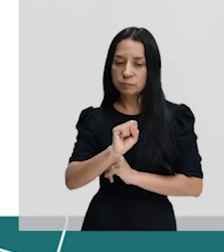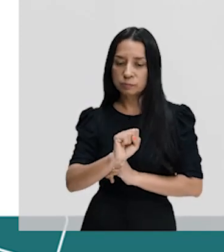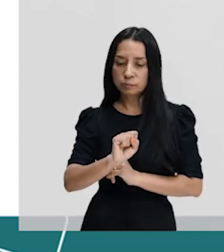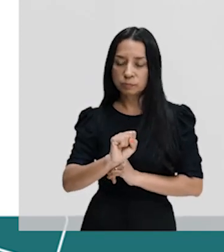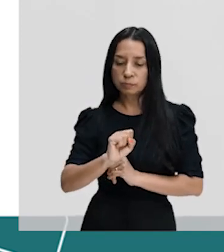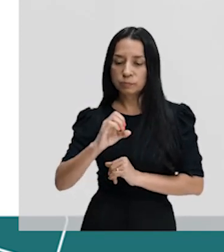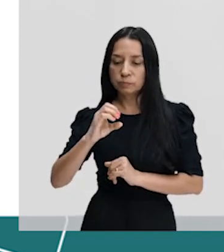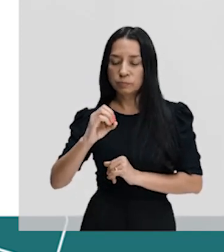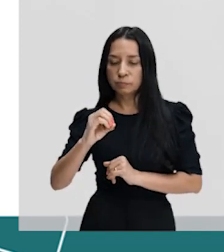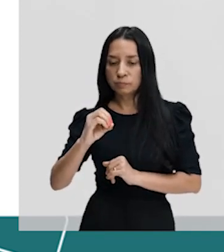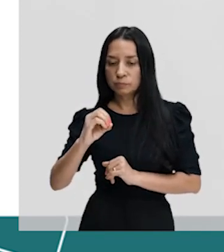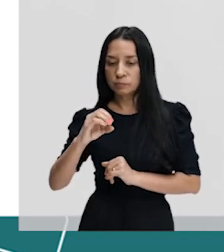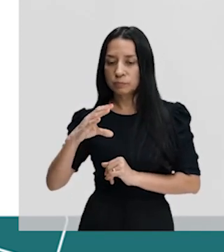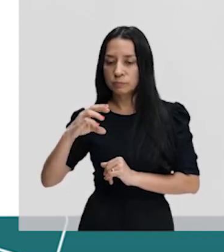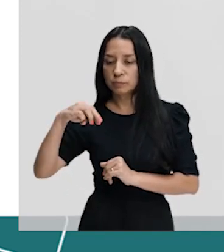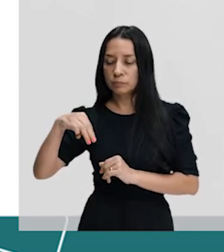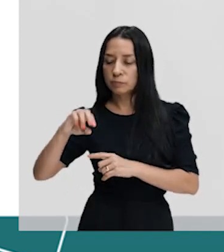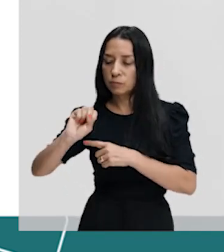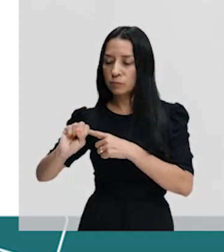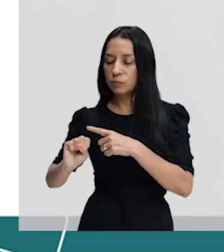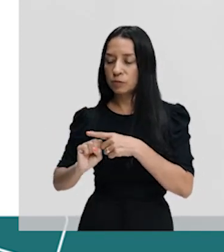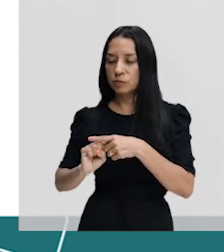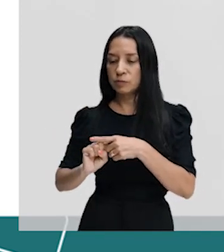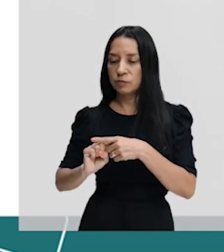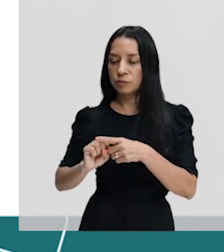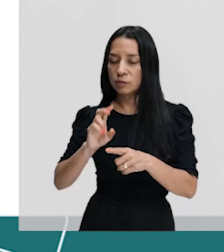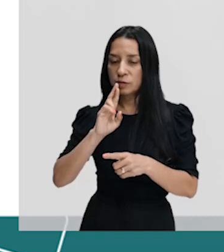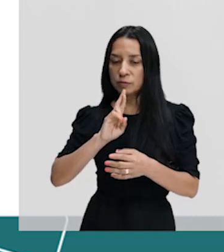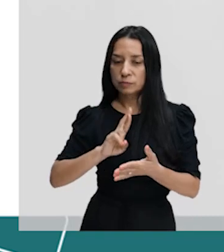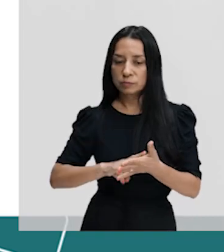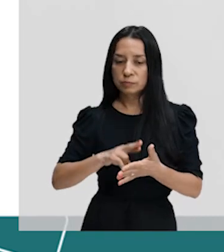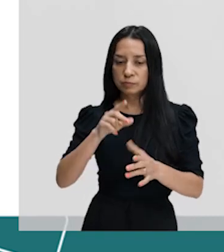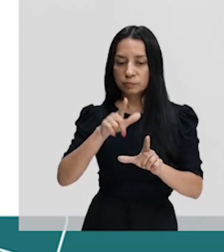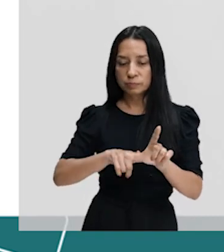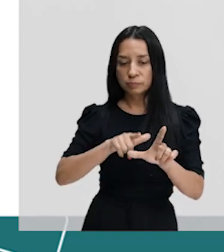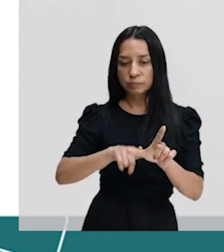segundo Tá ok resposta letra d